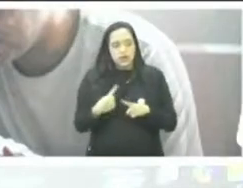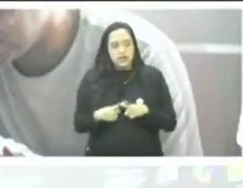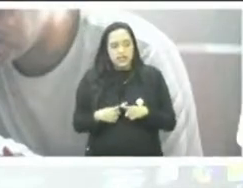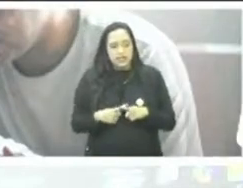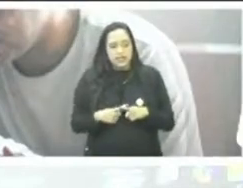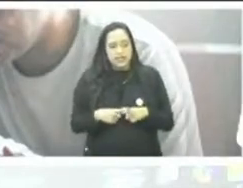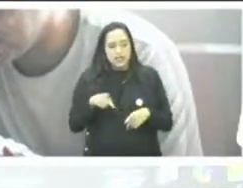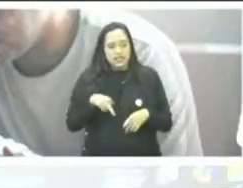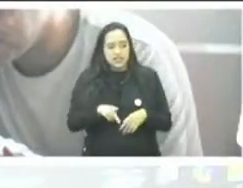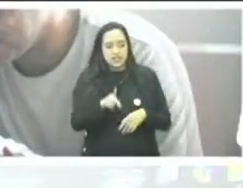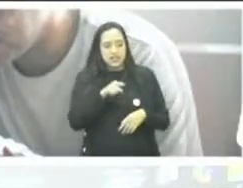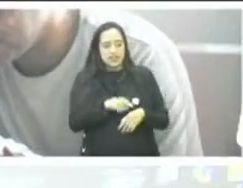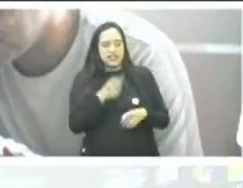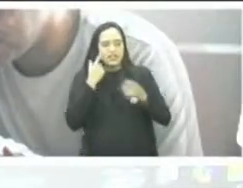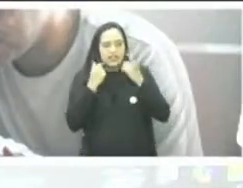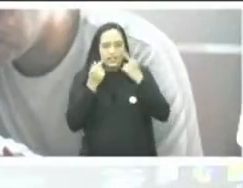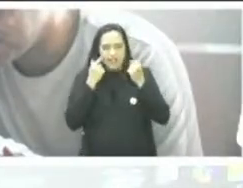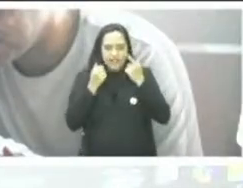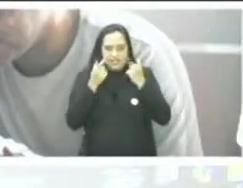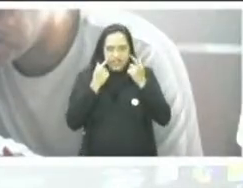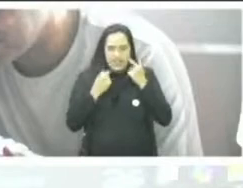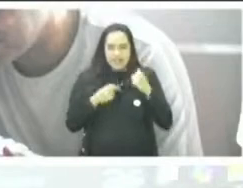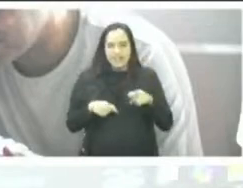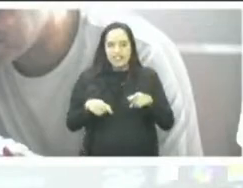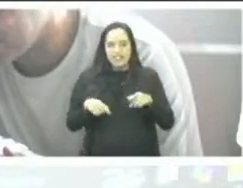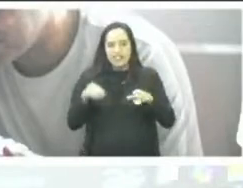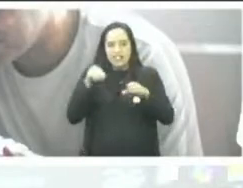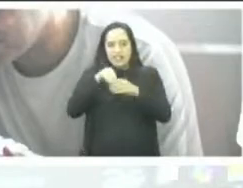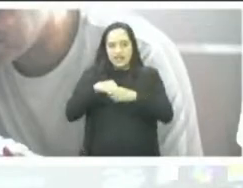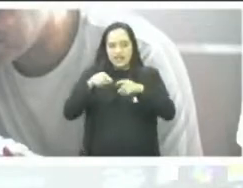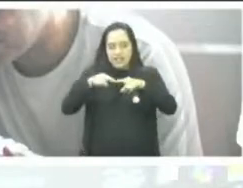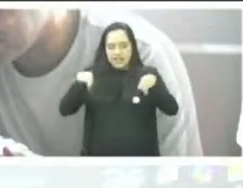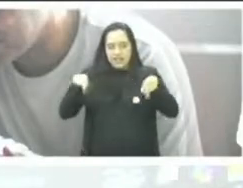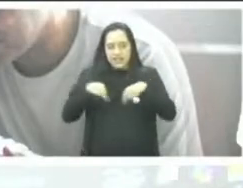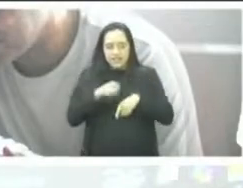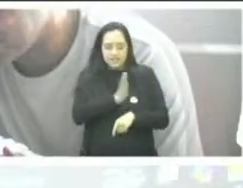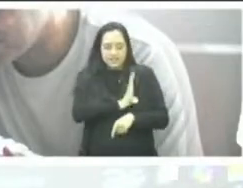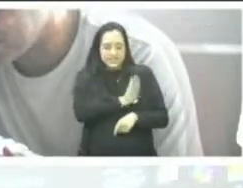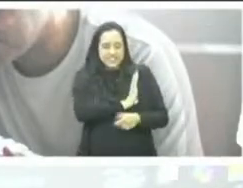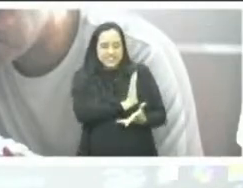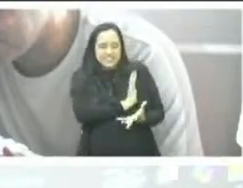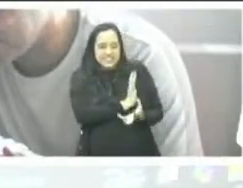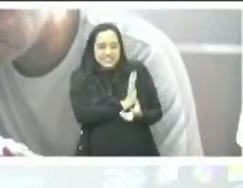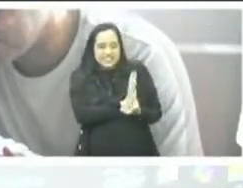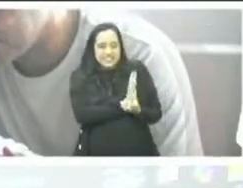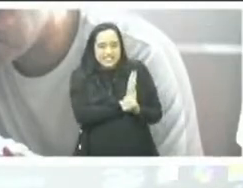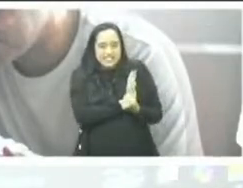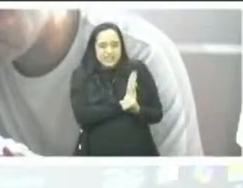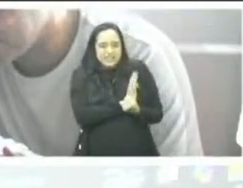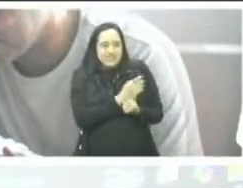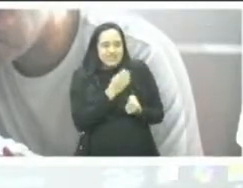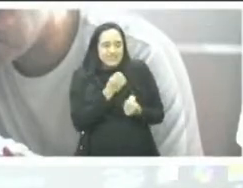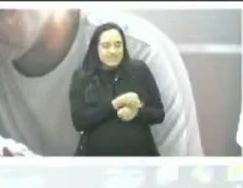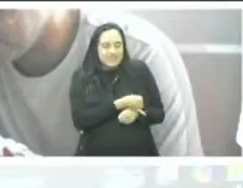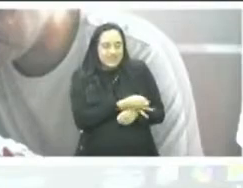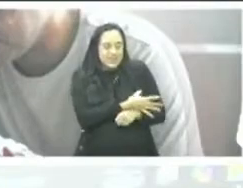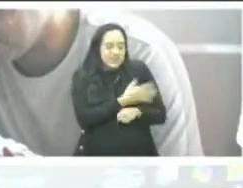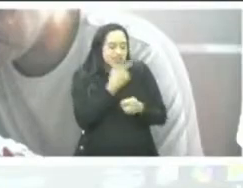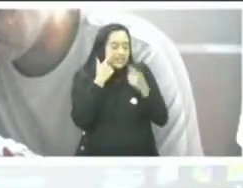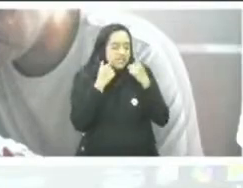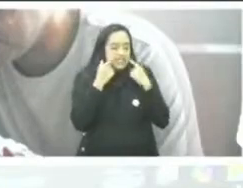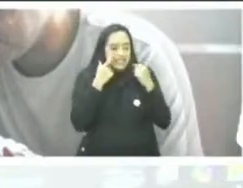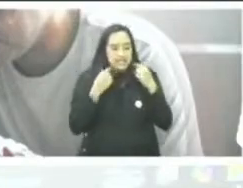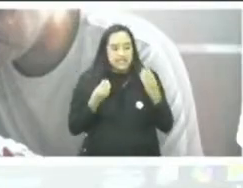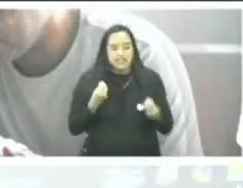das vezes ela ficava chorando dentro da incubadora. Então o coração apertava, eu ficava emotivo, eu falava, caraca,